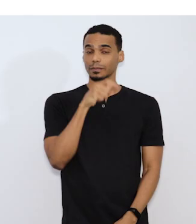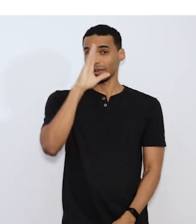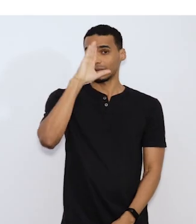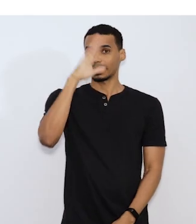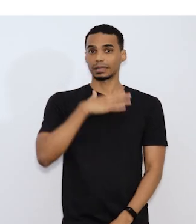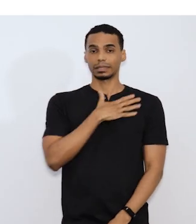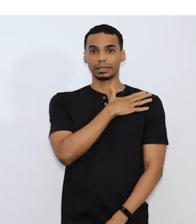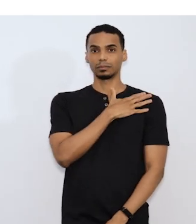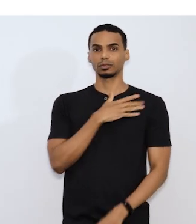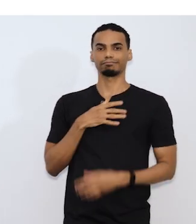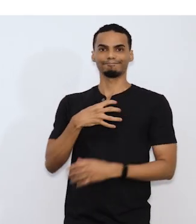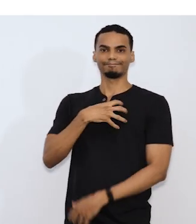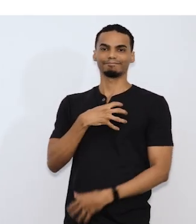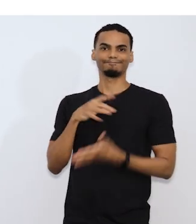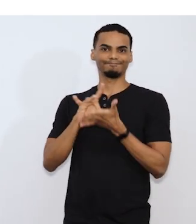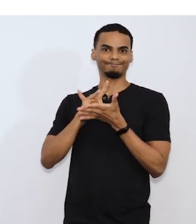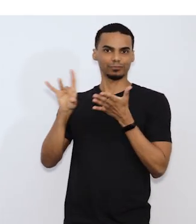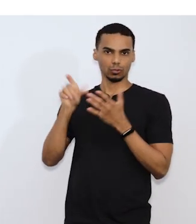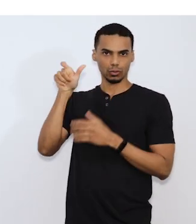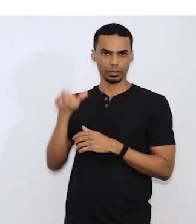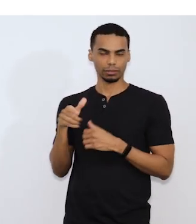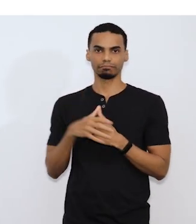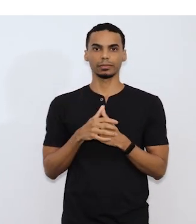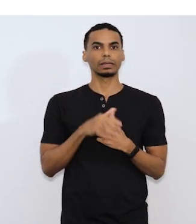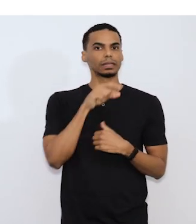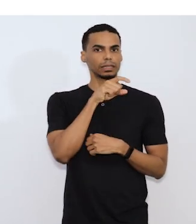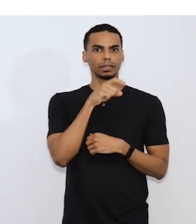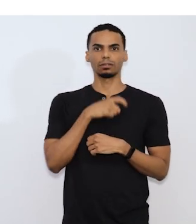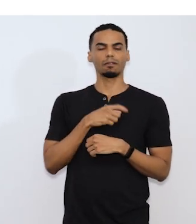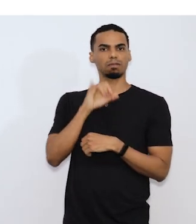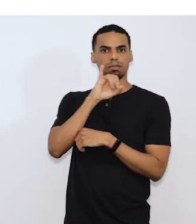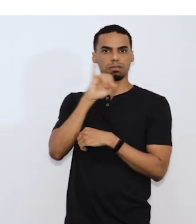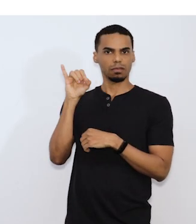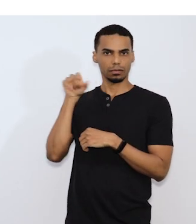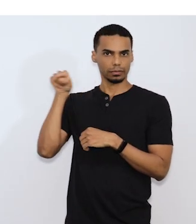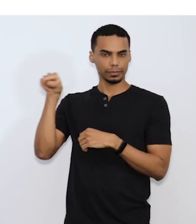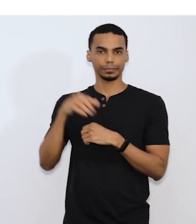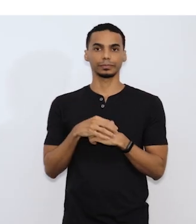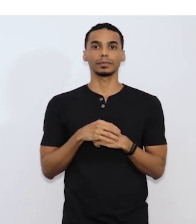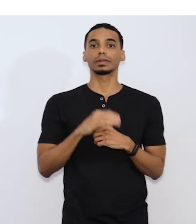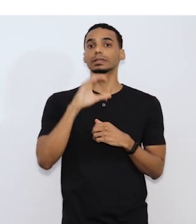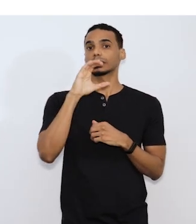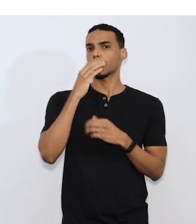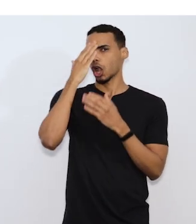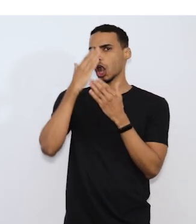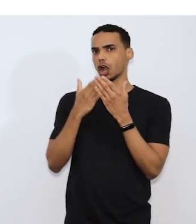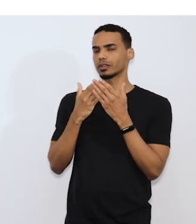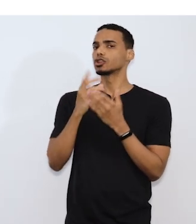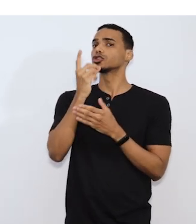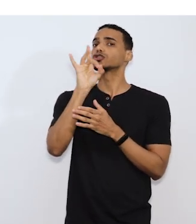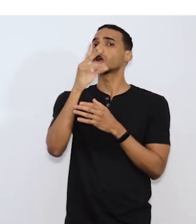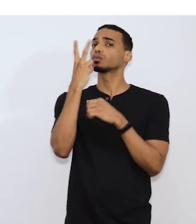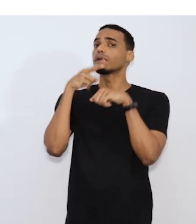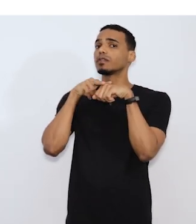demonstrou antipatia pelo Dentinho. B, foi grosseiro com seu amigo de trabalho. C, confiou só 2 vezes